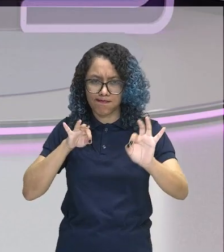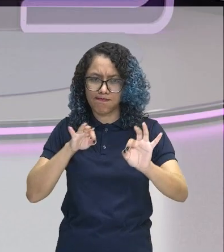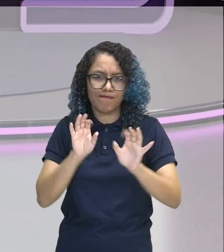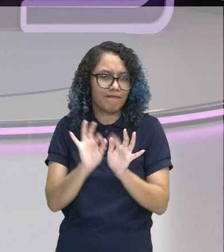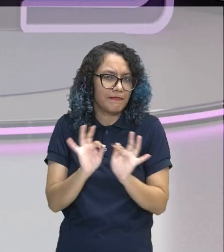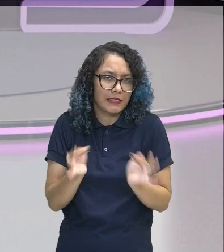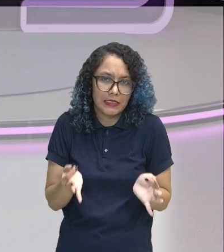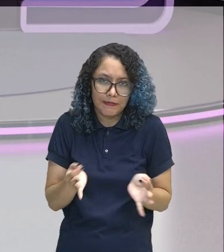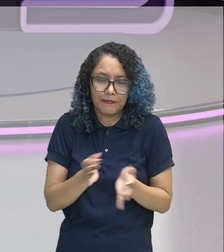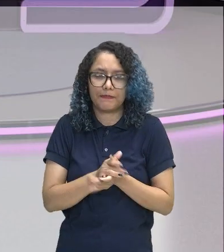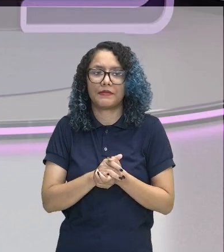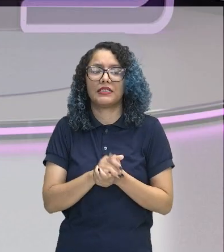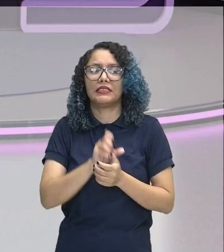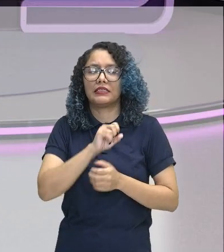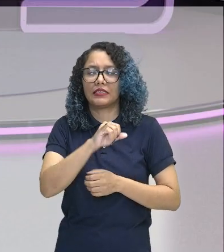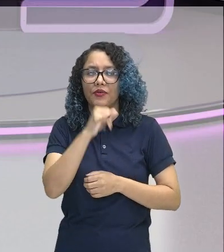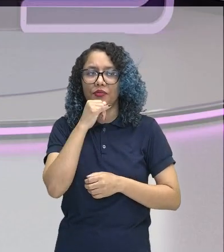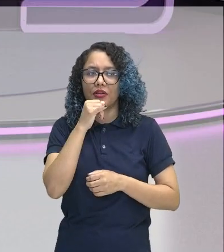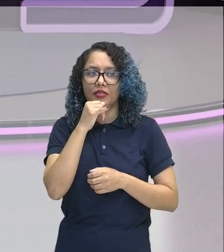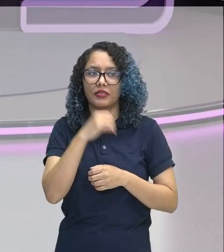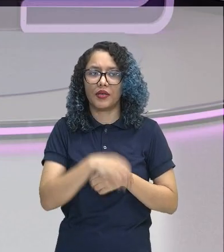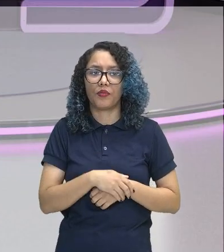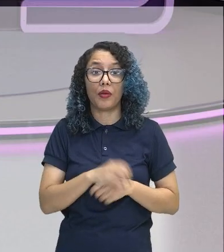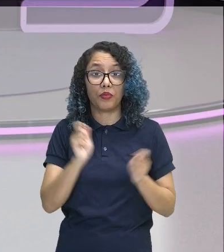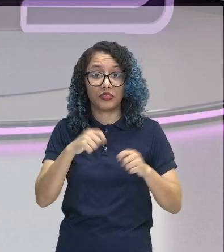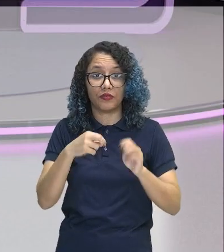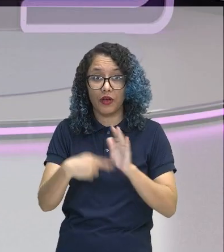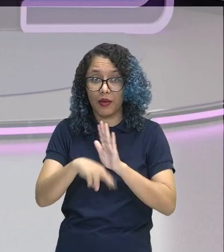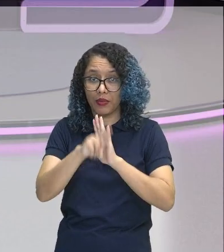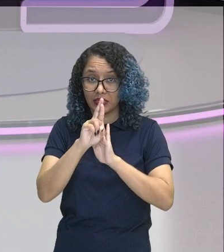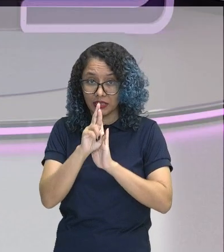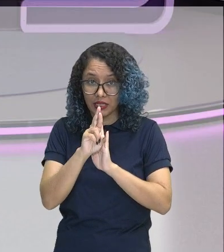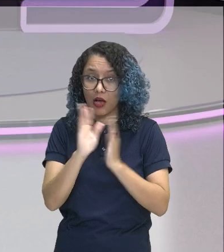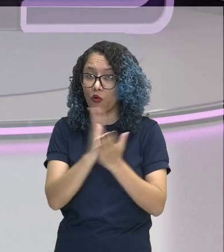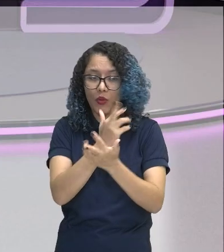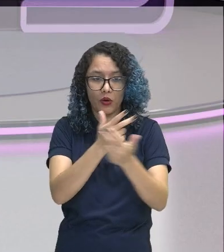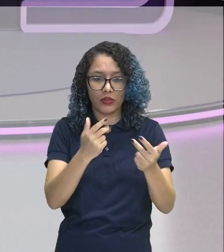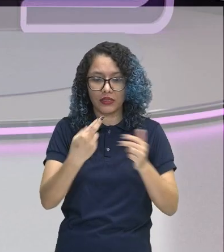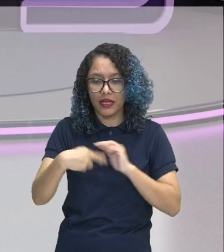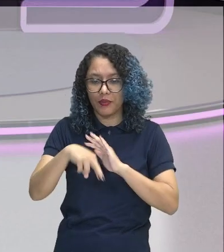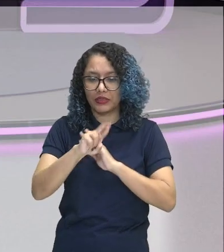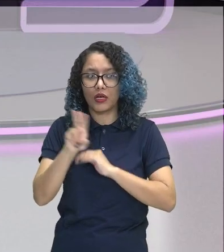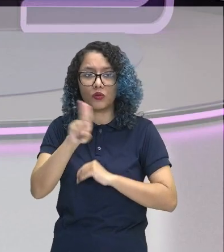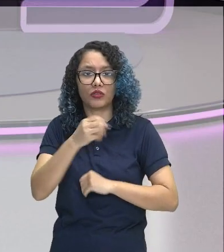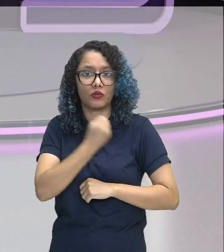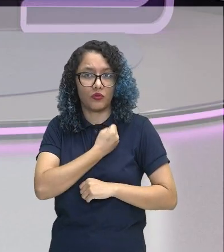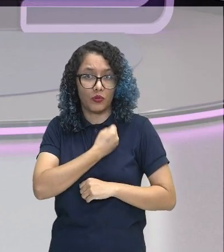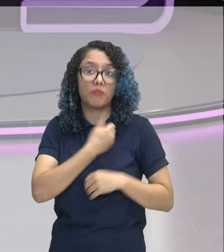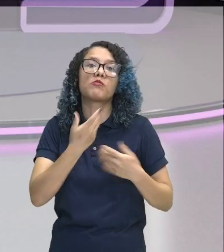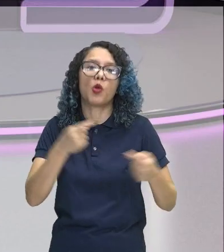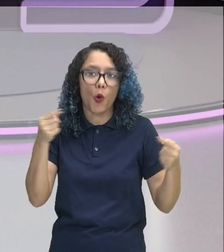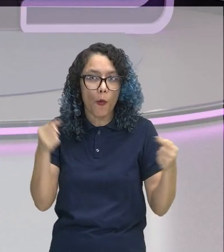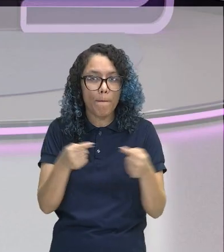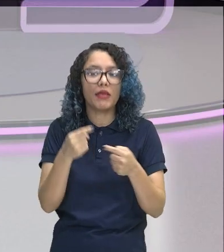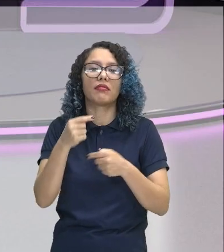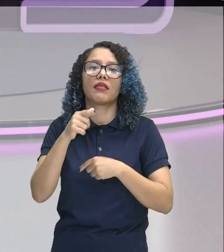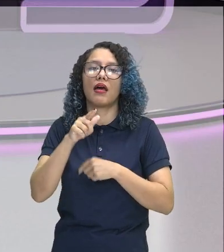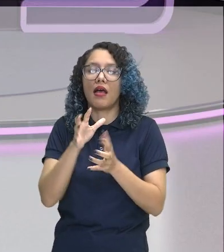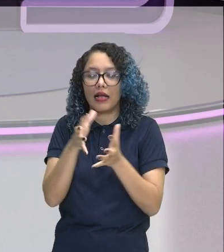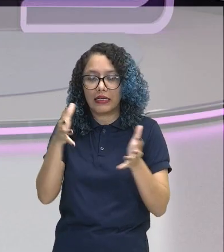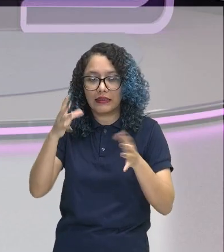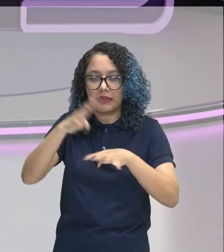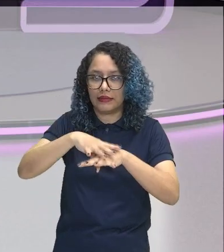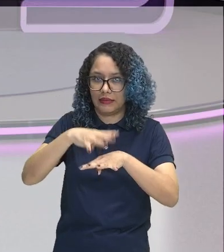assim. Se podemos atribuir um valor numérico a algo, então estamos falando de uma grandeza matemática,